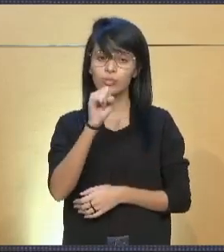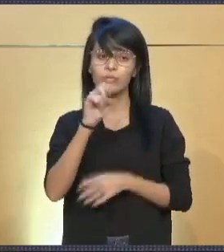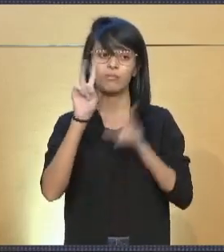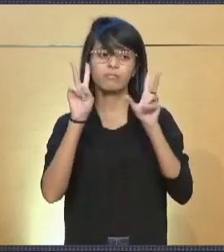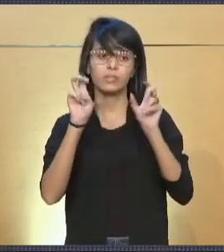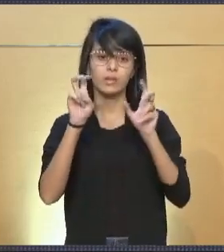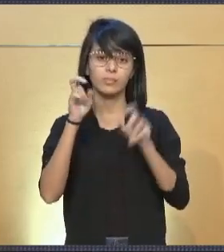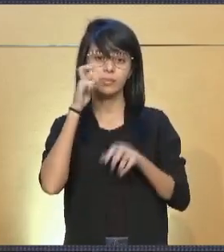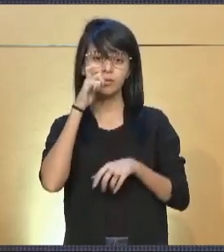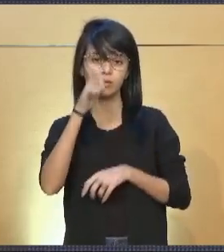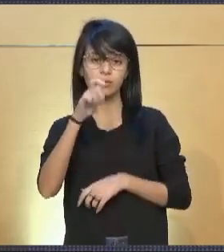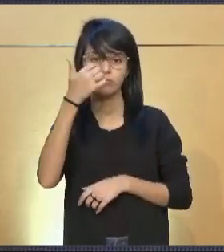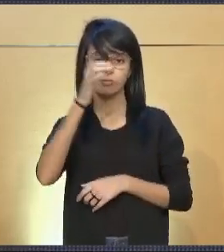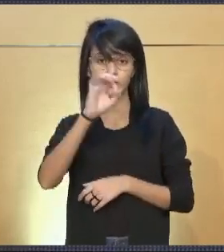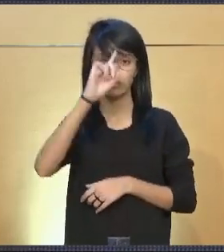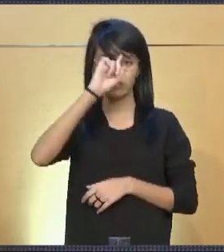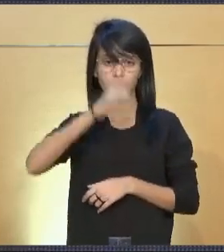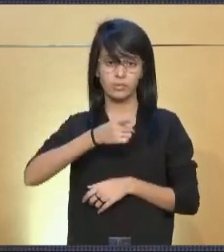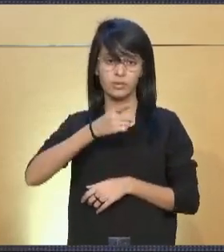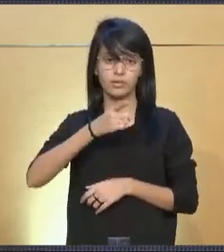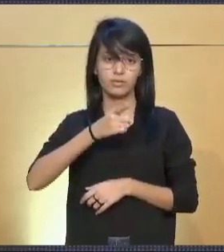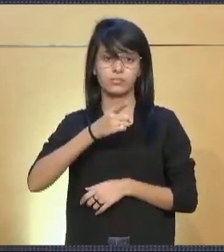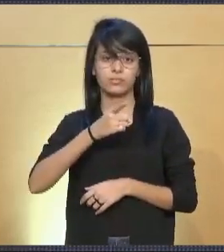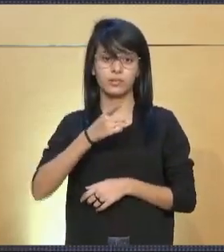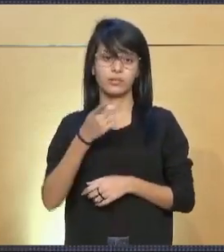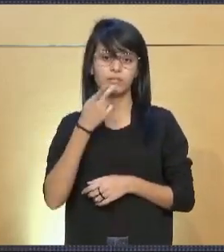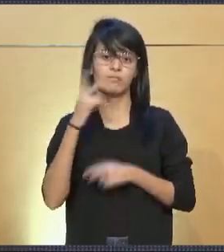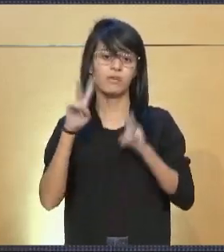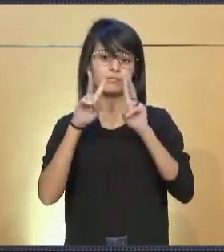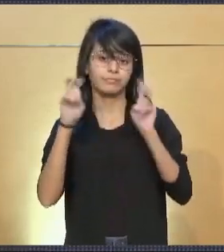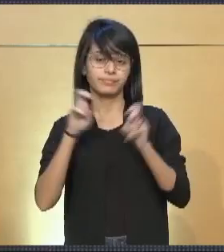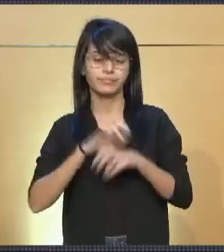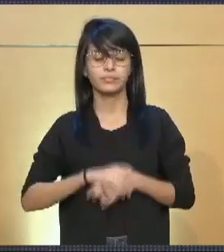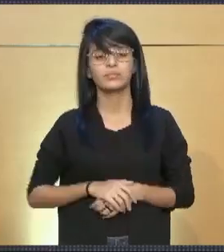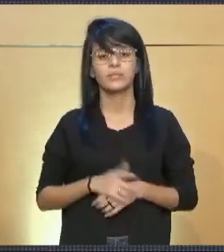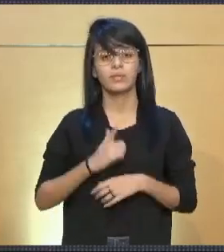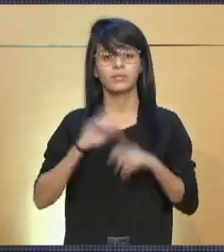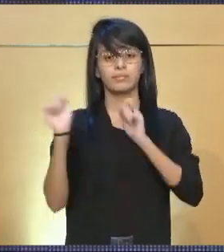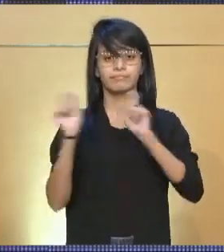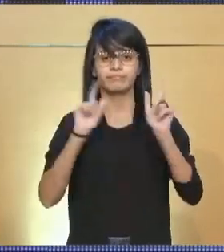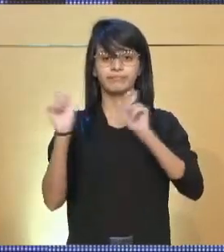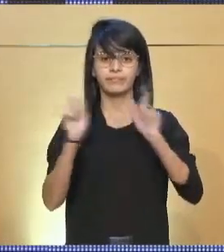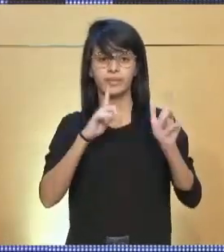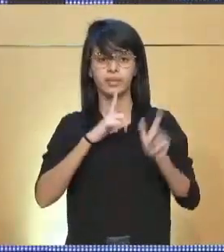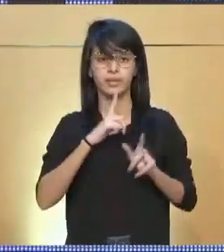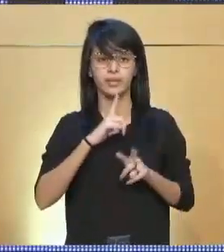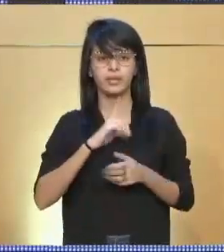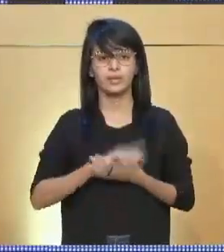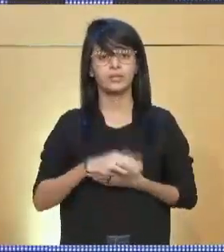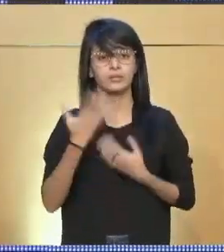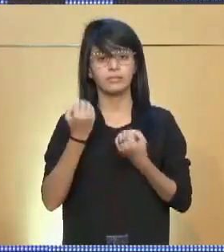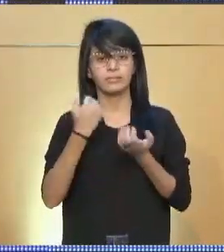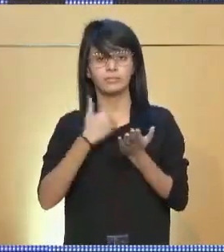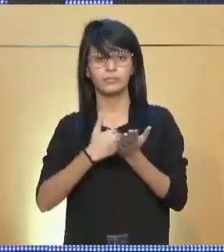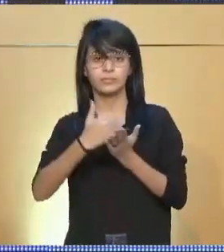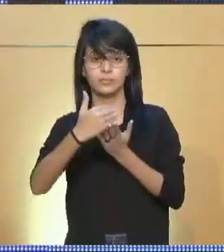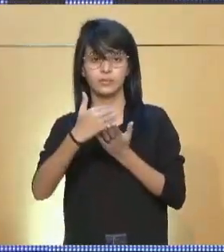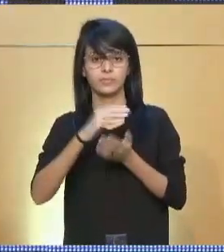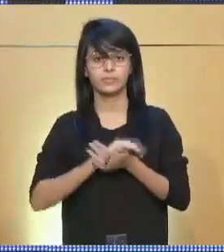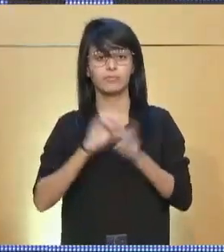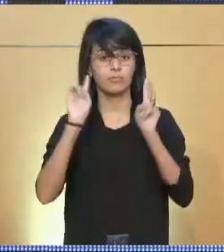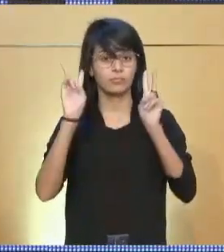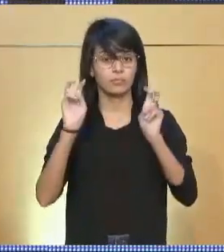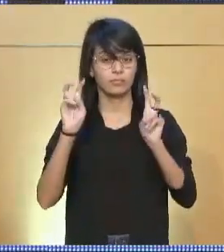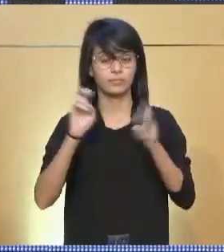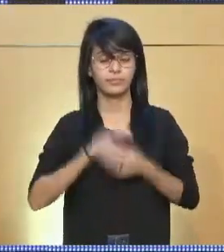do Decálogo dos 10 Mandamentos, que nós vamos tratar. Os slides vão aparecer aqui. Então, nós vamos fazer a nossa introdução à